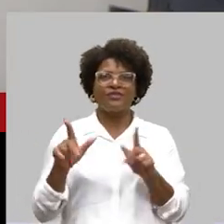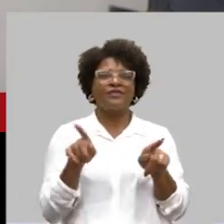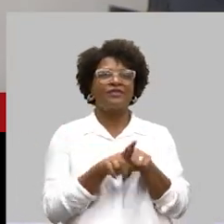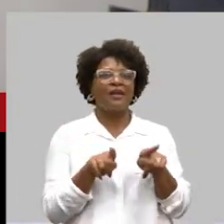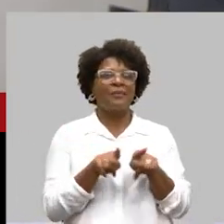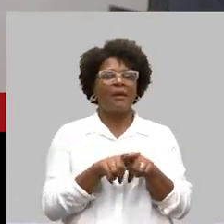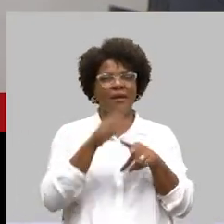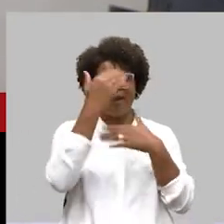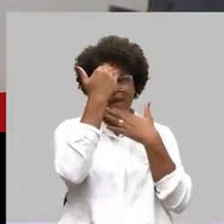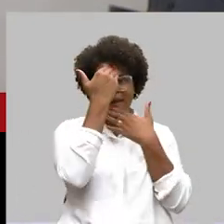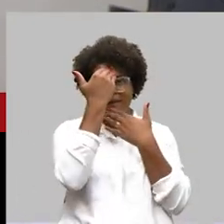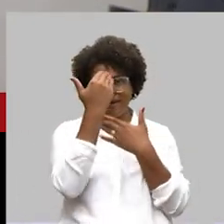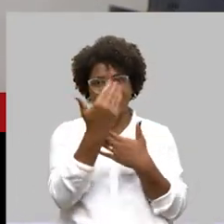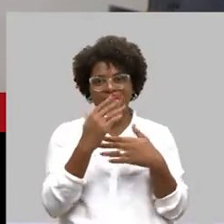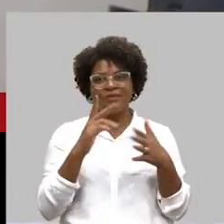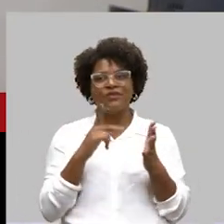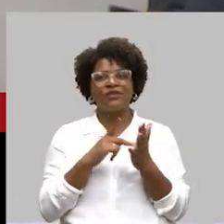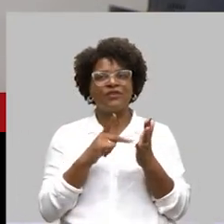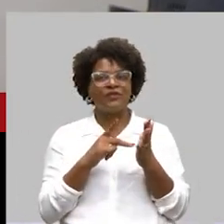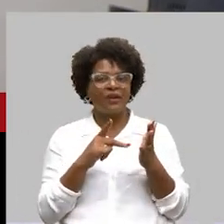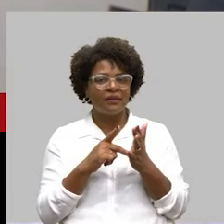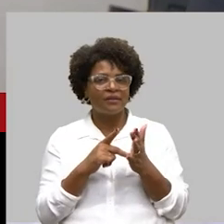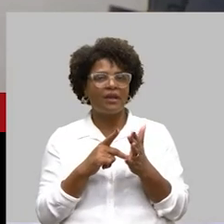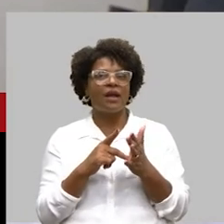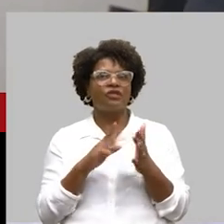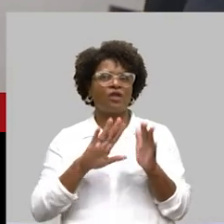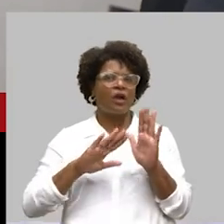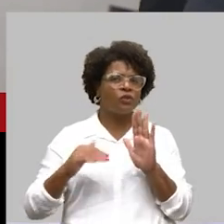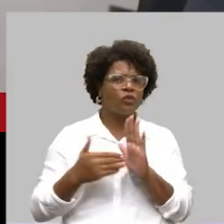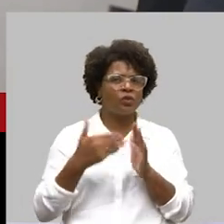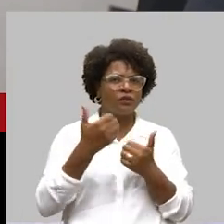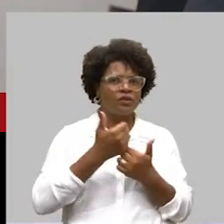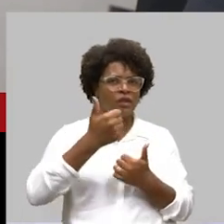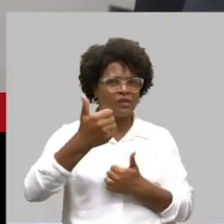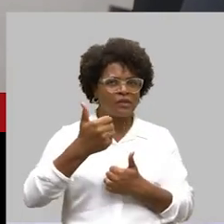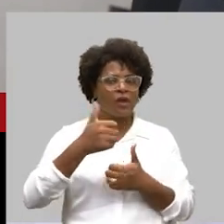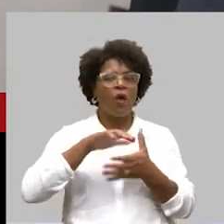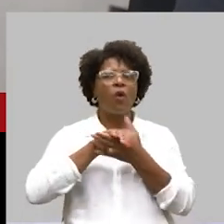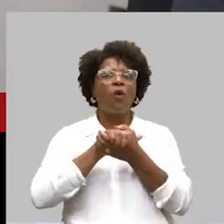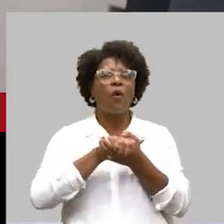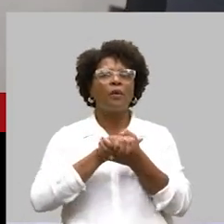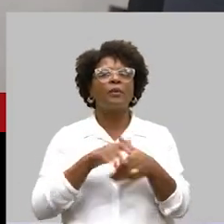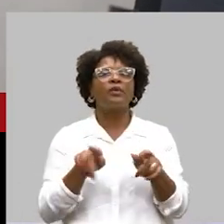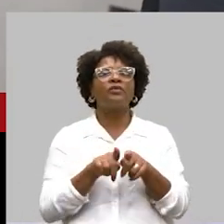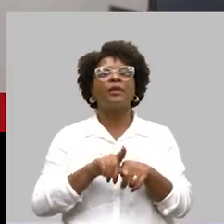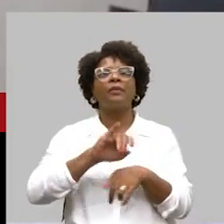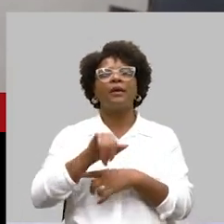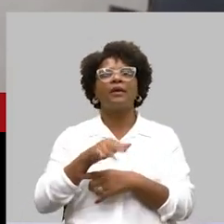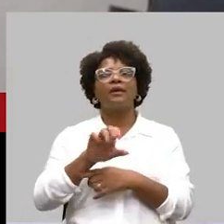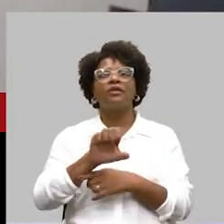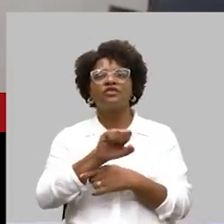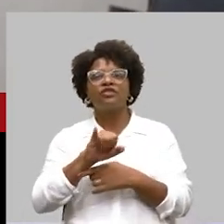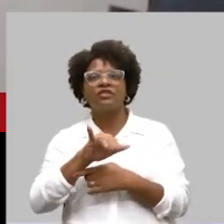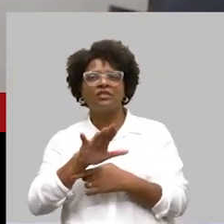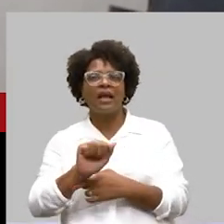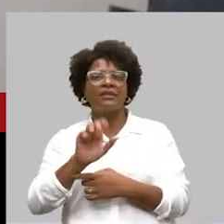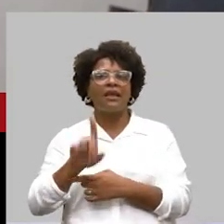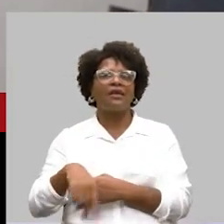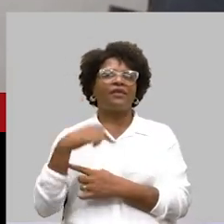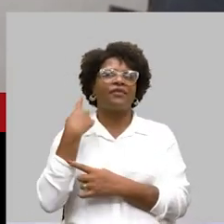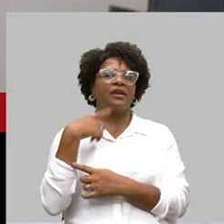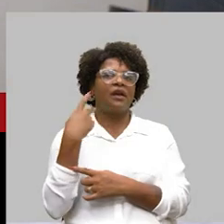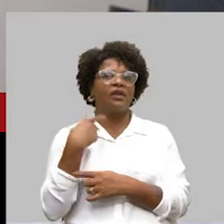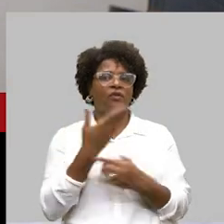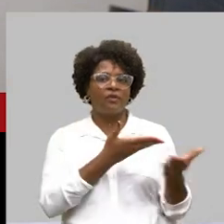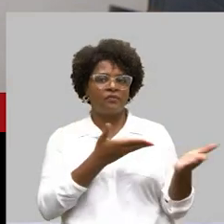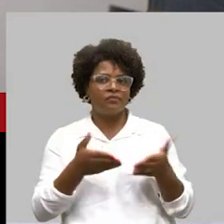quero agradecer e agradecer agradecer a direção quero cumprimentar a Jéssica Nossa vereadora que daqui a pouco virá aqui paraa mesa vereador